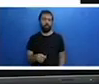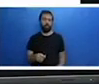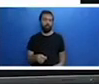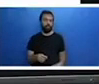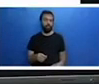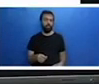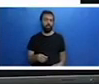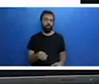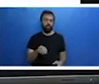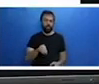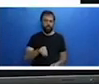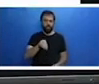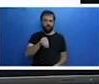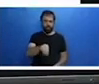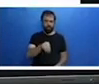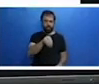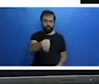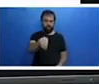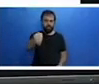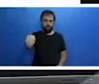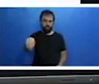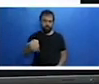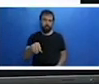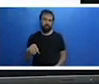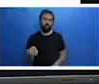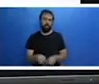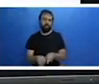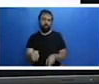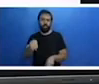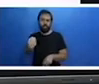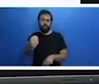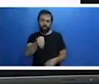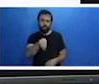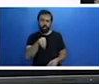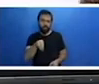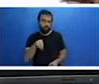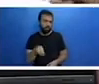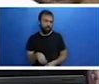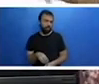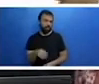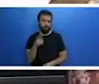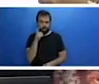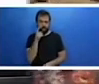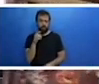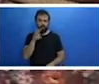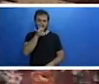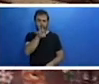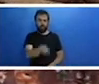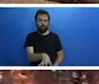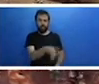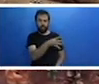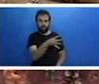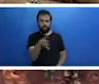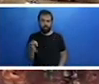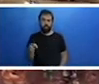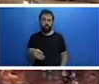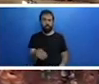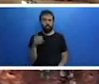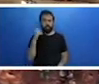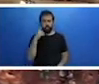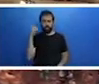trás. Aqui, ó, eu fiz um resuminho bem que nós vamos ver aqui. As versões, nós temos as versões